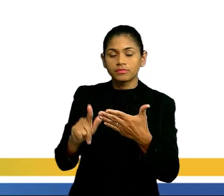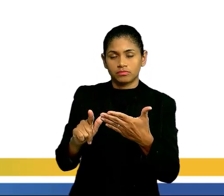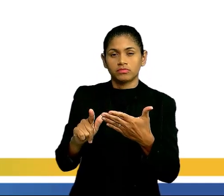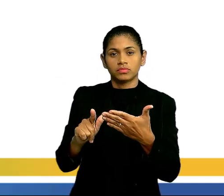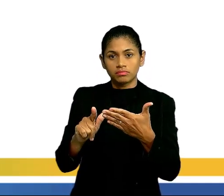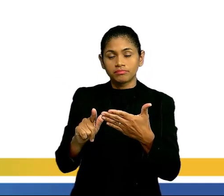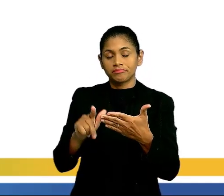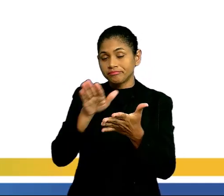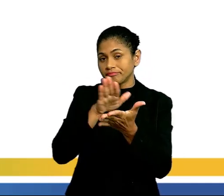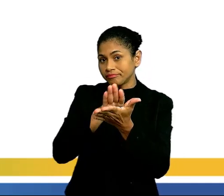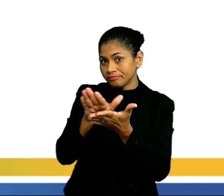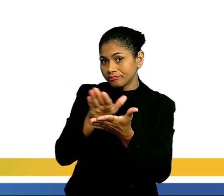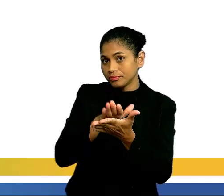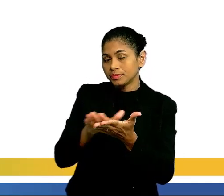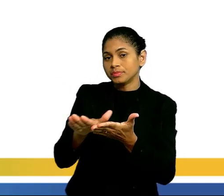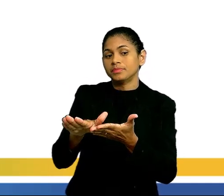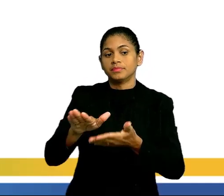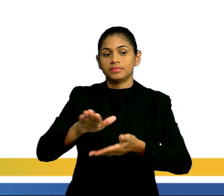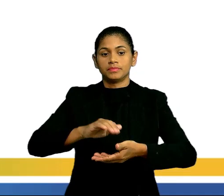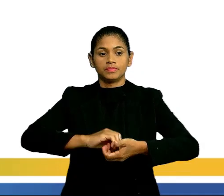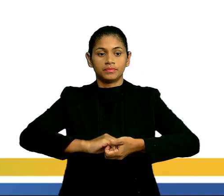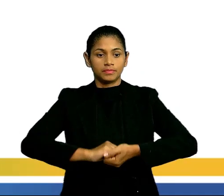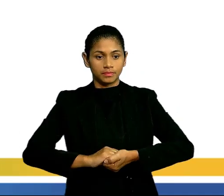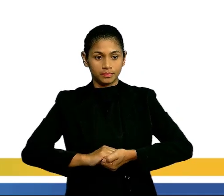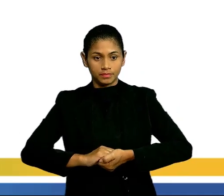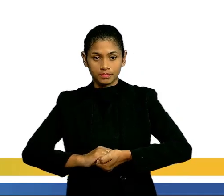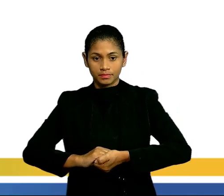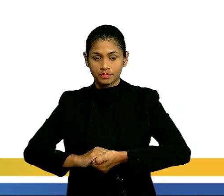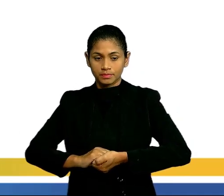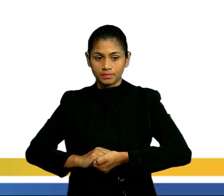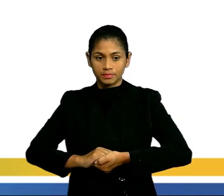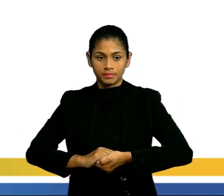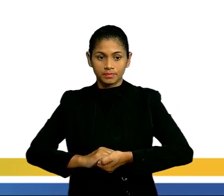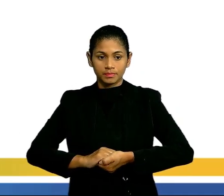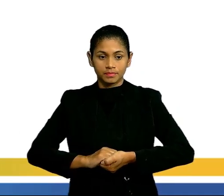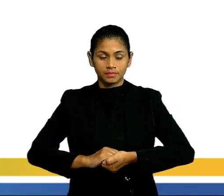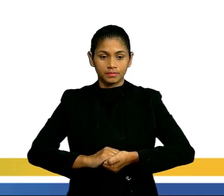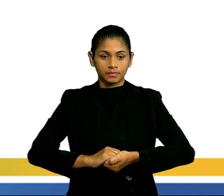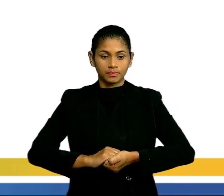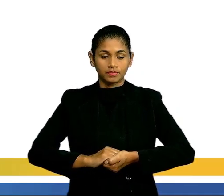ali inserida aquela obra de Abapuru, da Tarsila do Amaral, tá?